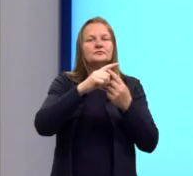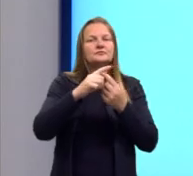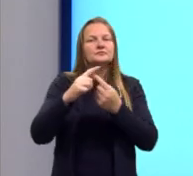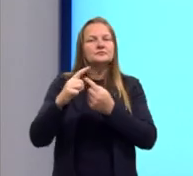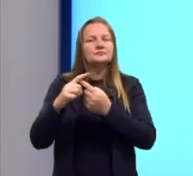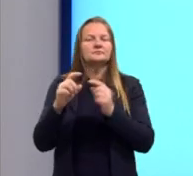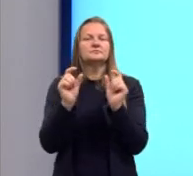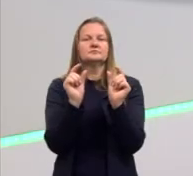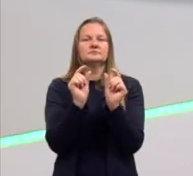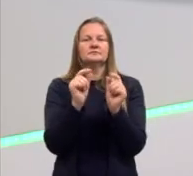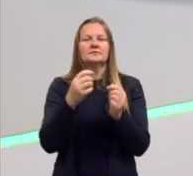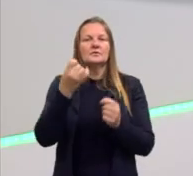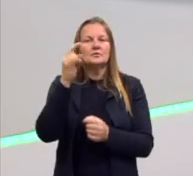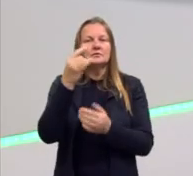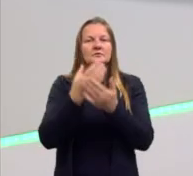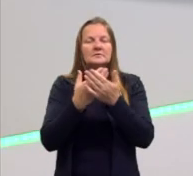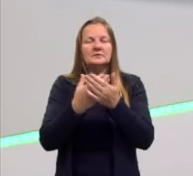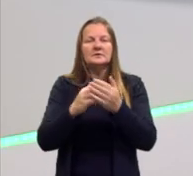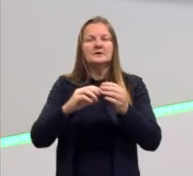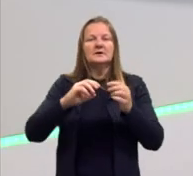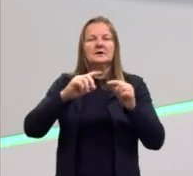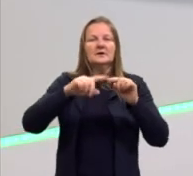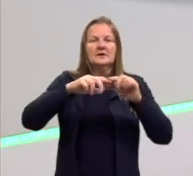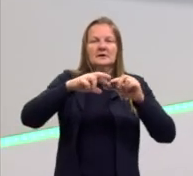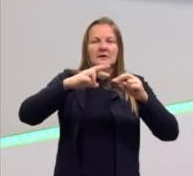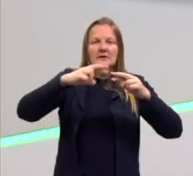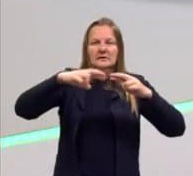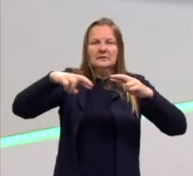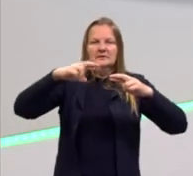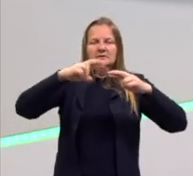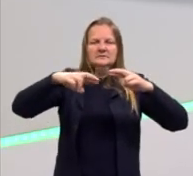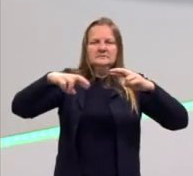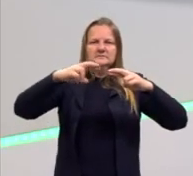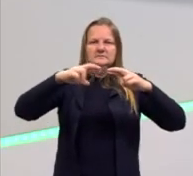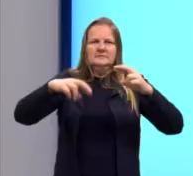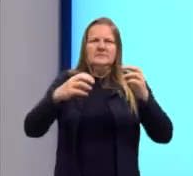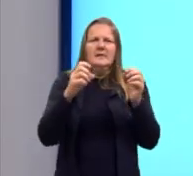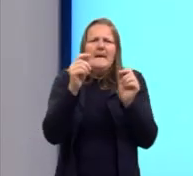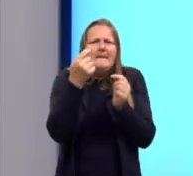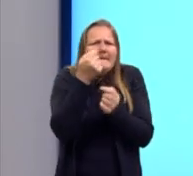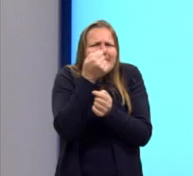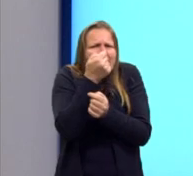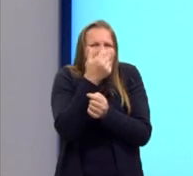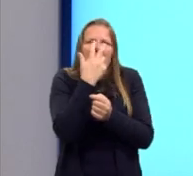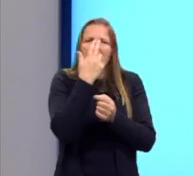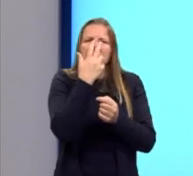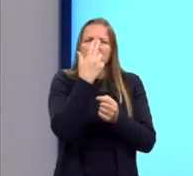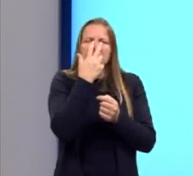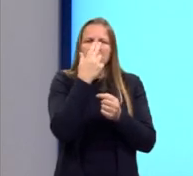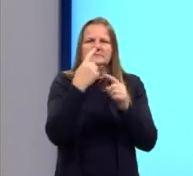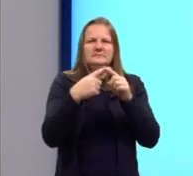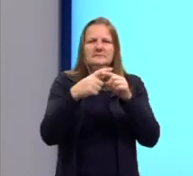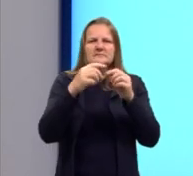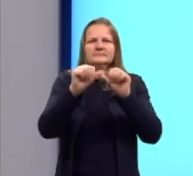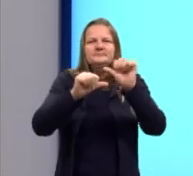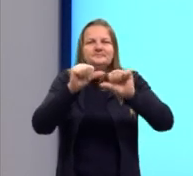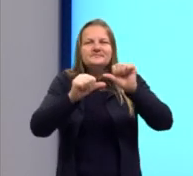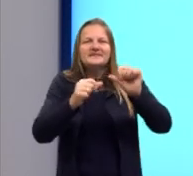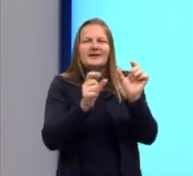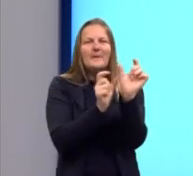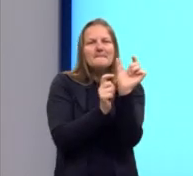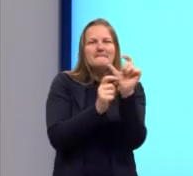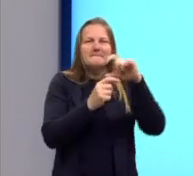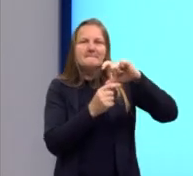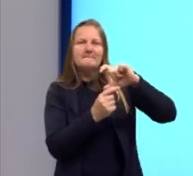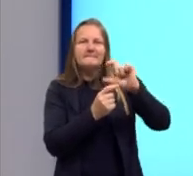tamanhos da como a gente viu na última aula os resistores Tales também aparecidinhas né só muda realmente a